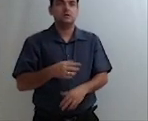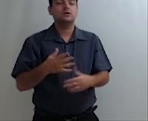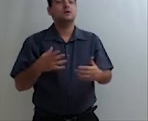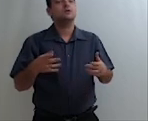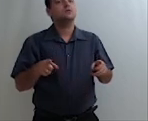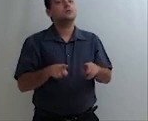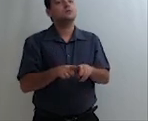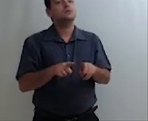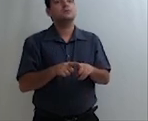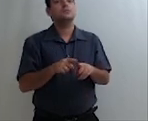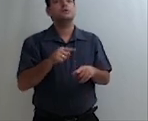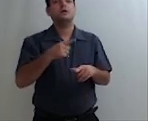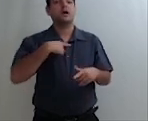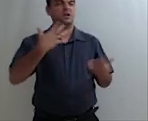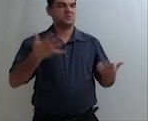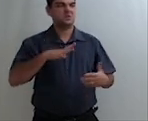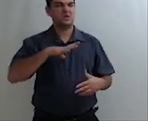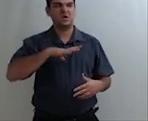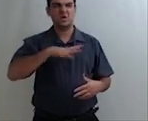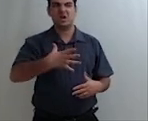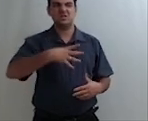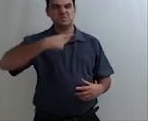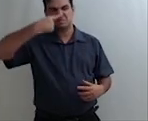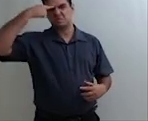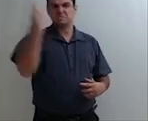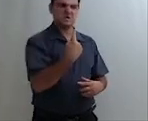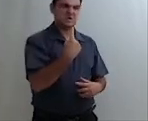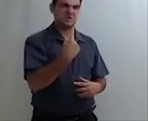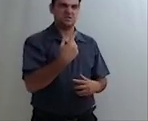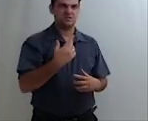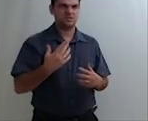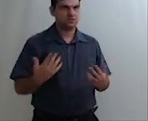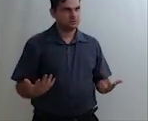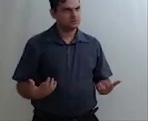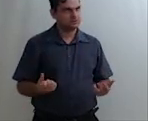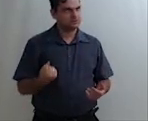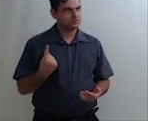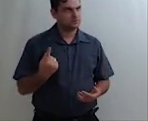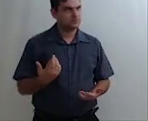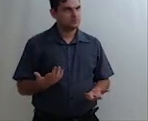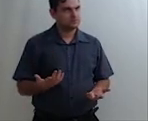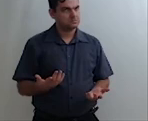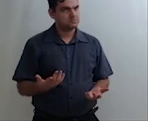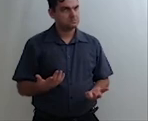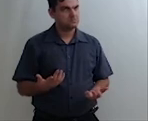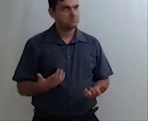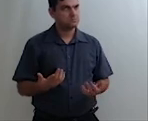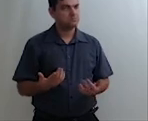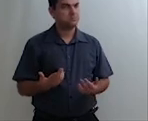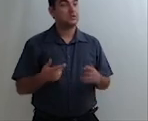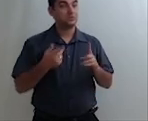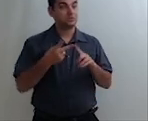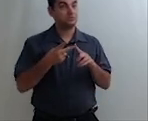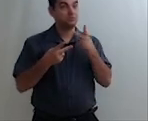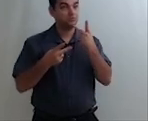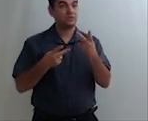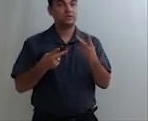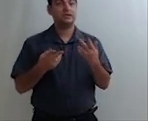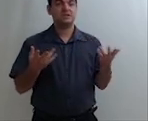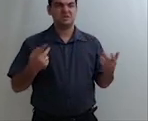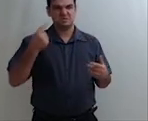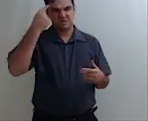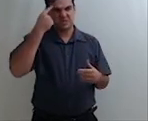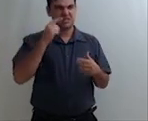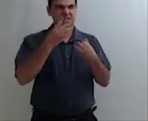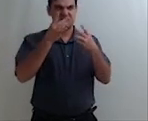pronta resposta penal e no segundo ponto diz as medidas cautelares inscritas no